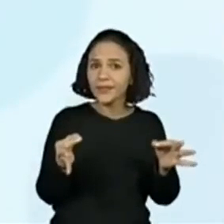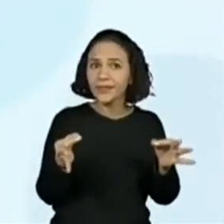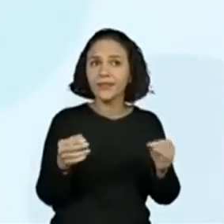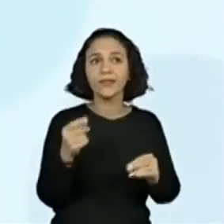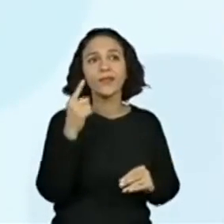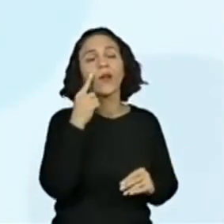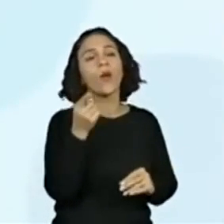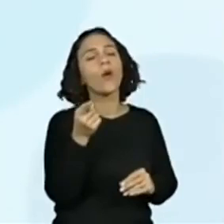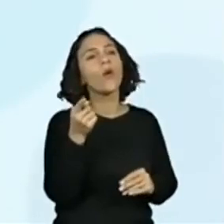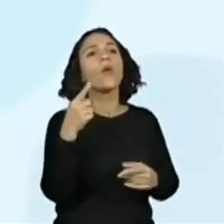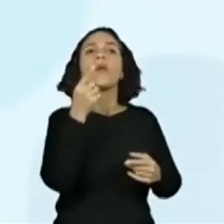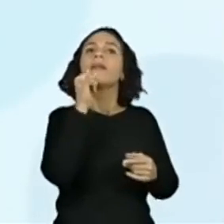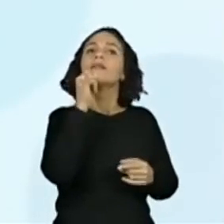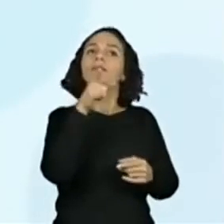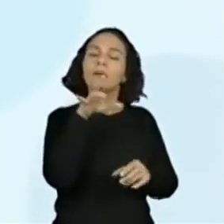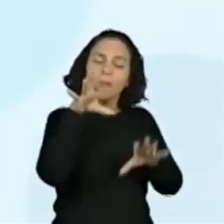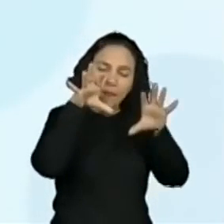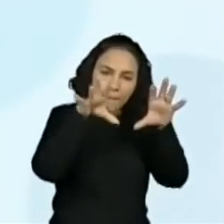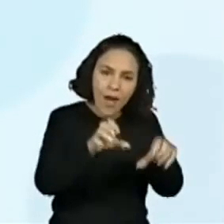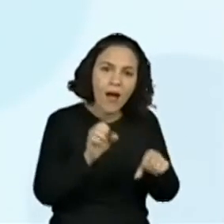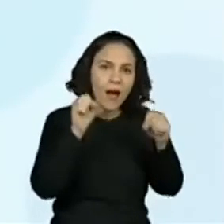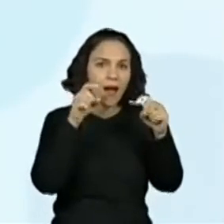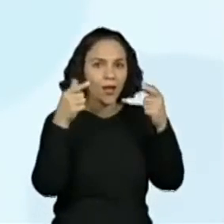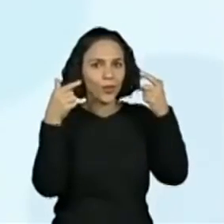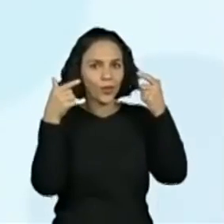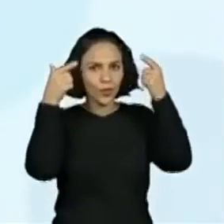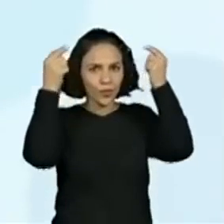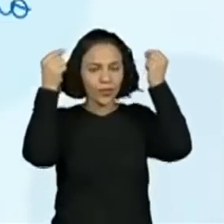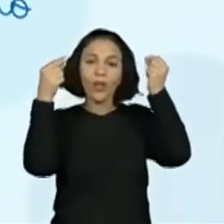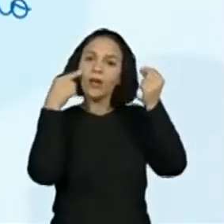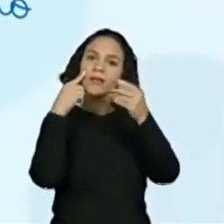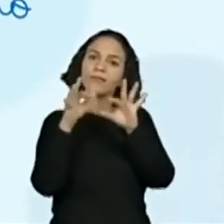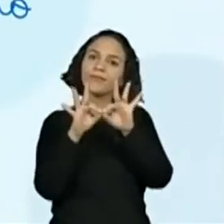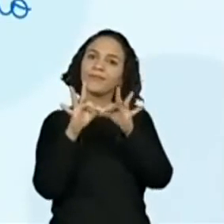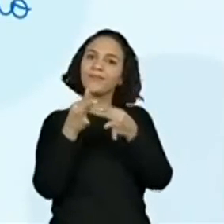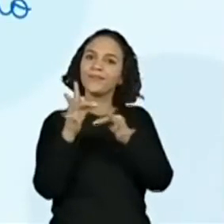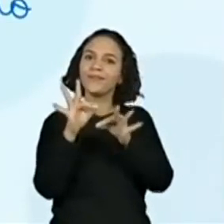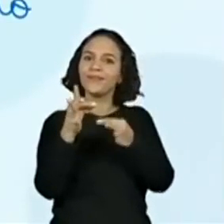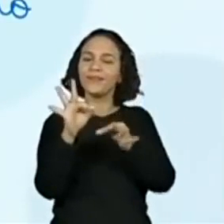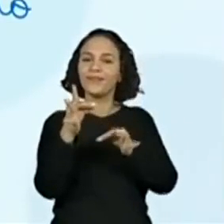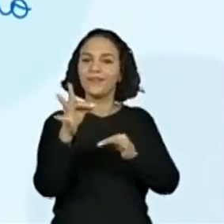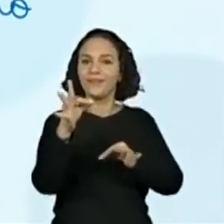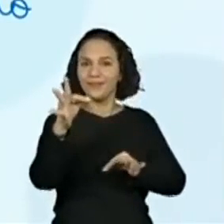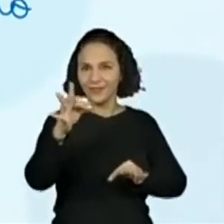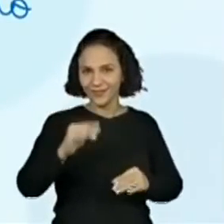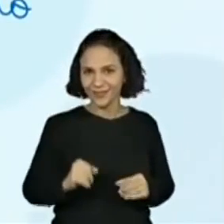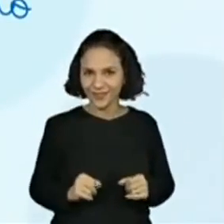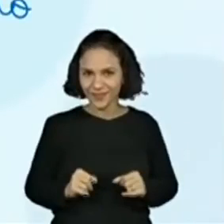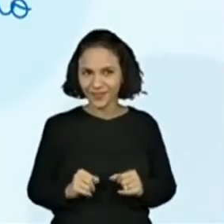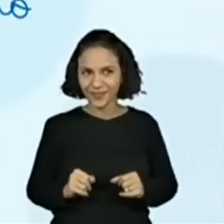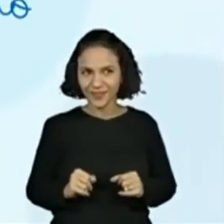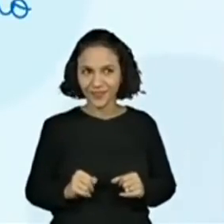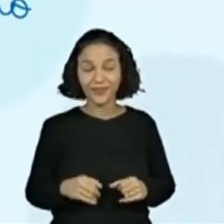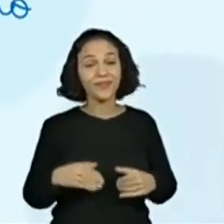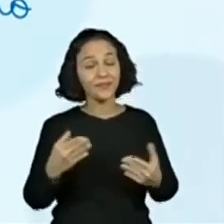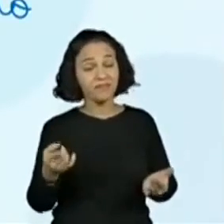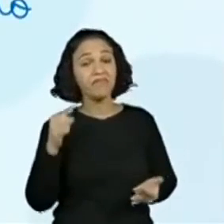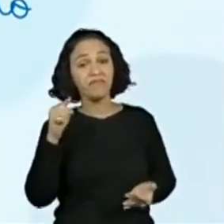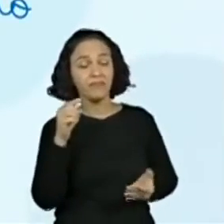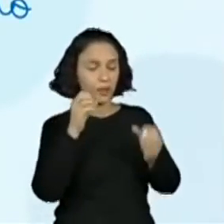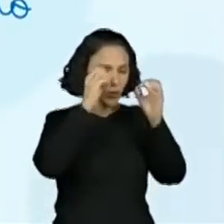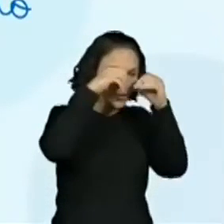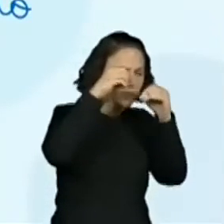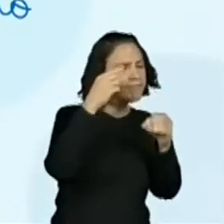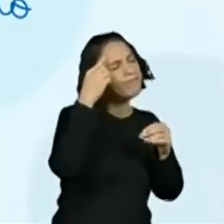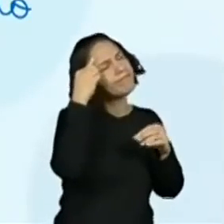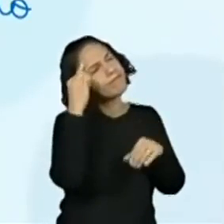outro plano, capturar duende. Olha o que virou dentro do nosso final. Noturno já estava com